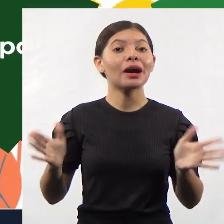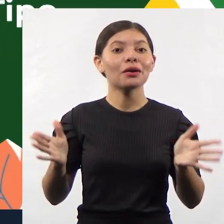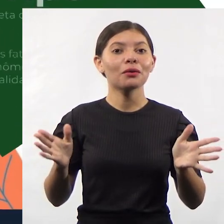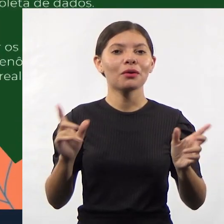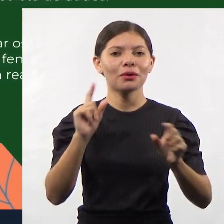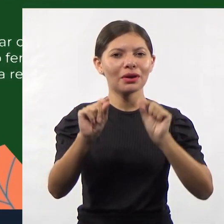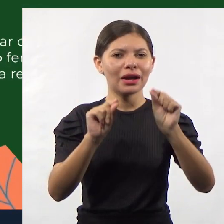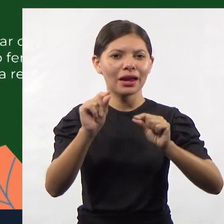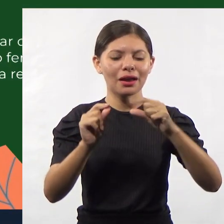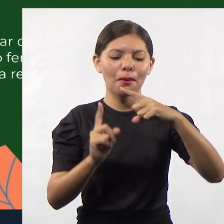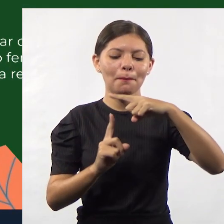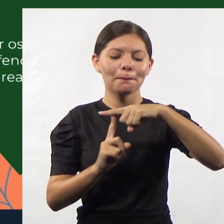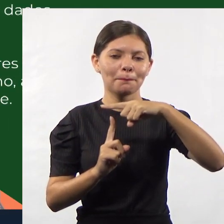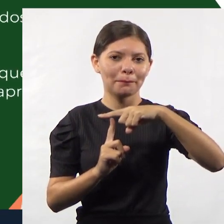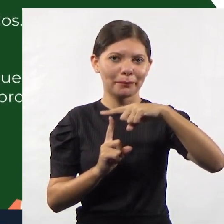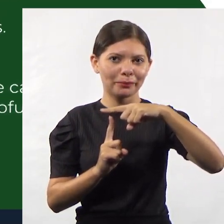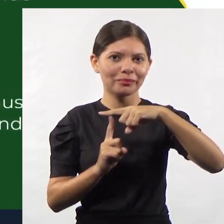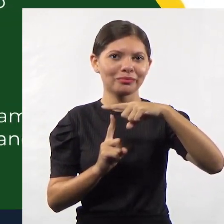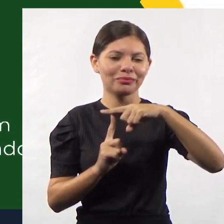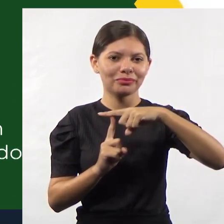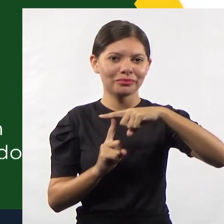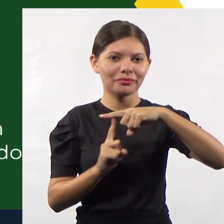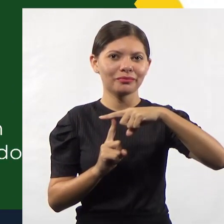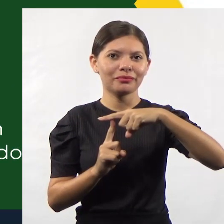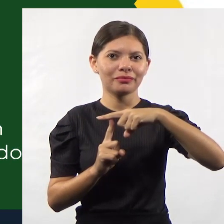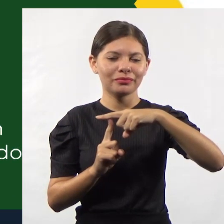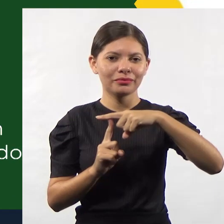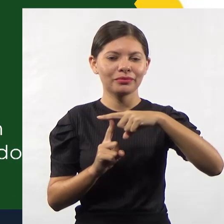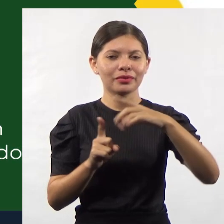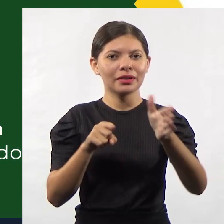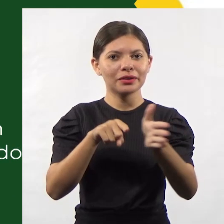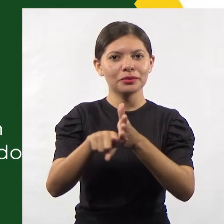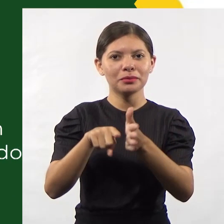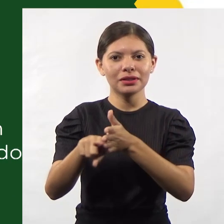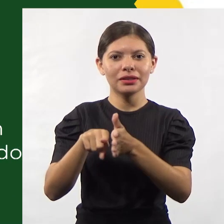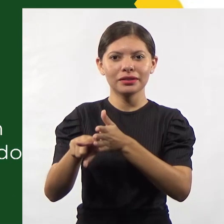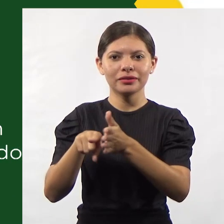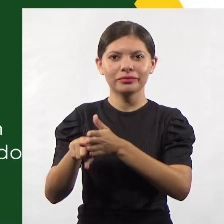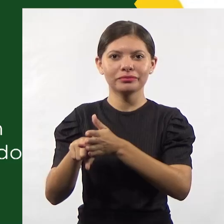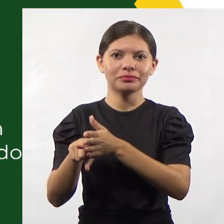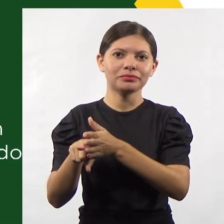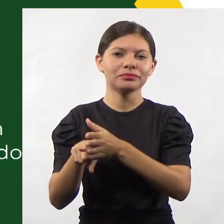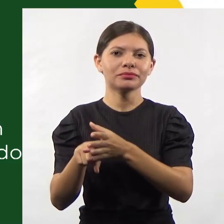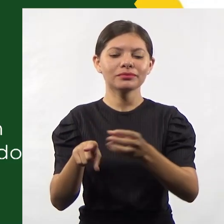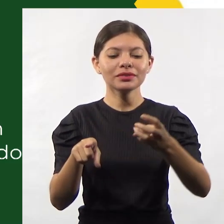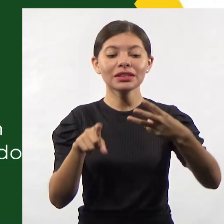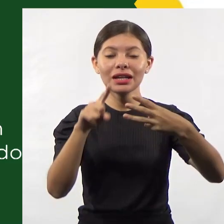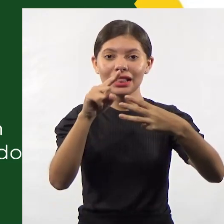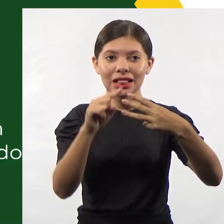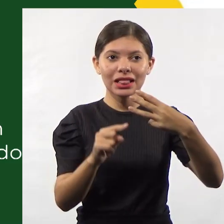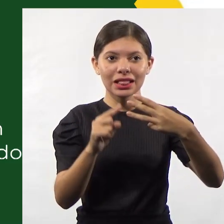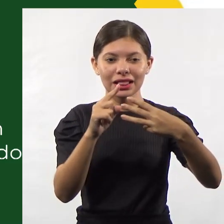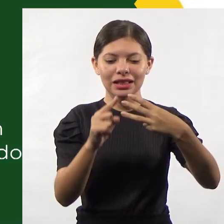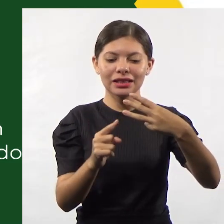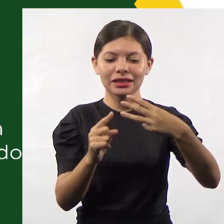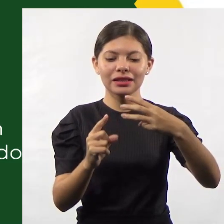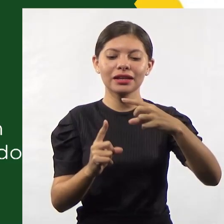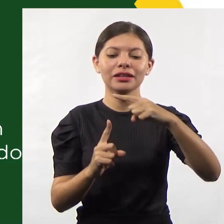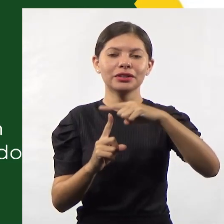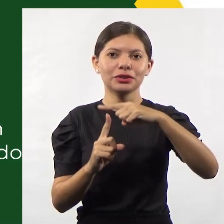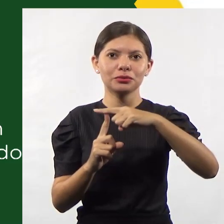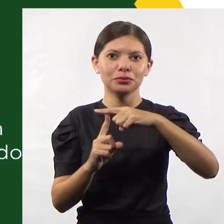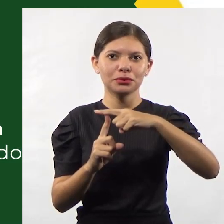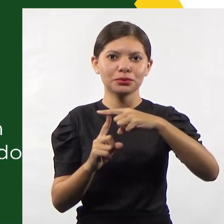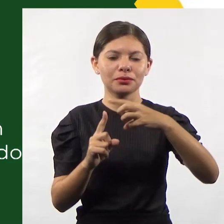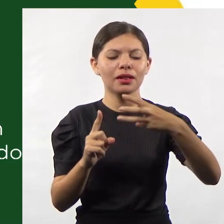ver tipos, isso mesmo, os tipos de pesquisa. Bom, nós temos basicamente 3 tipos de pesquisa.